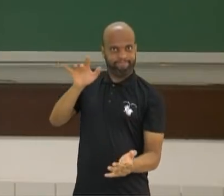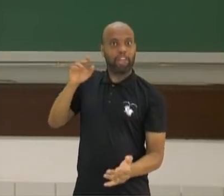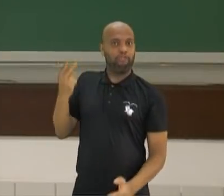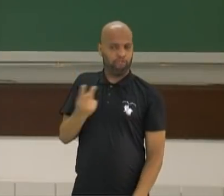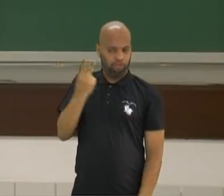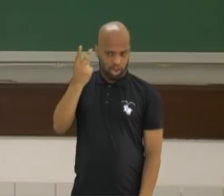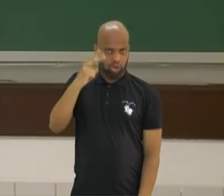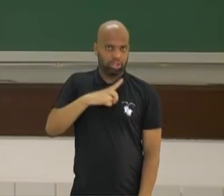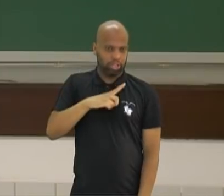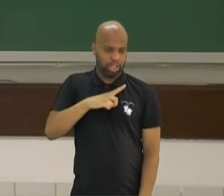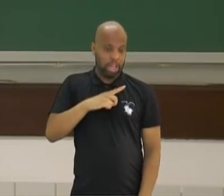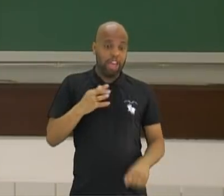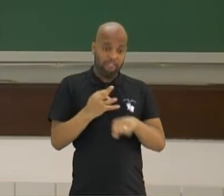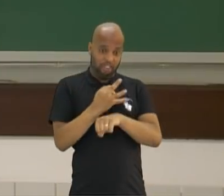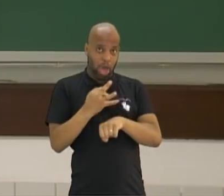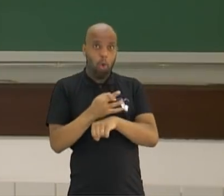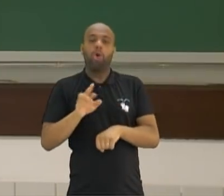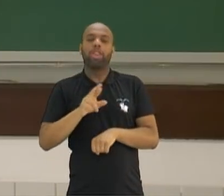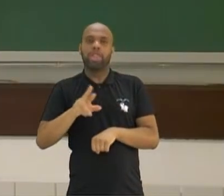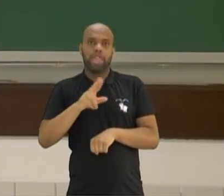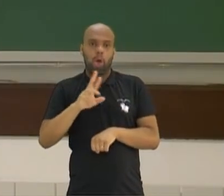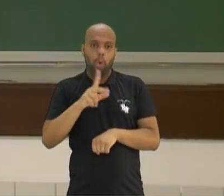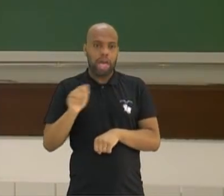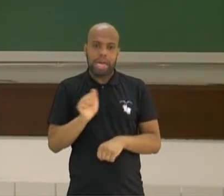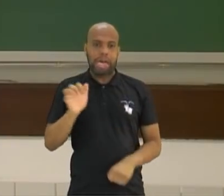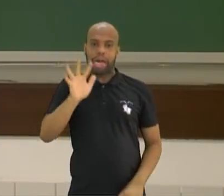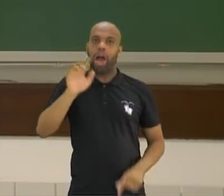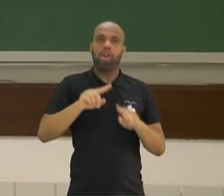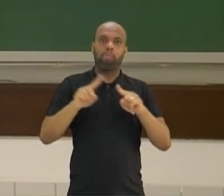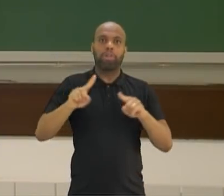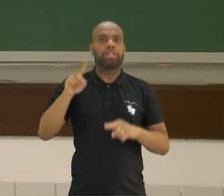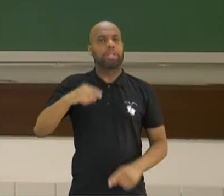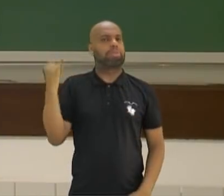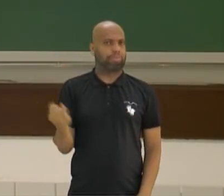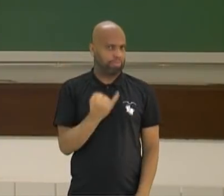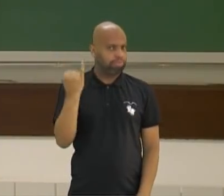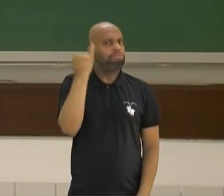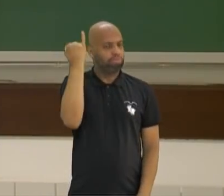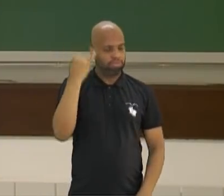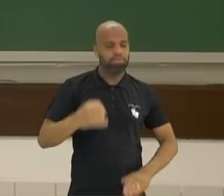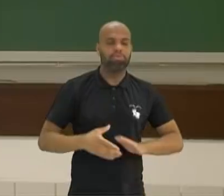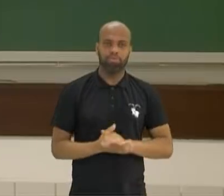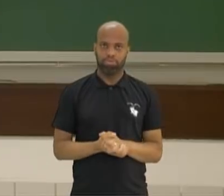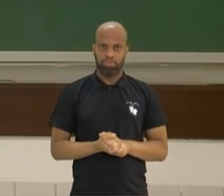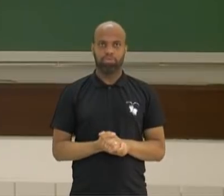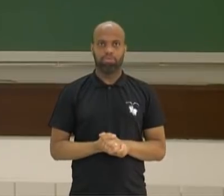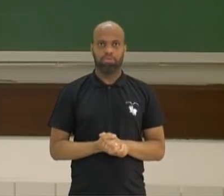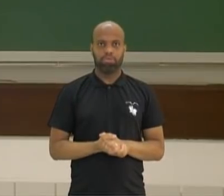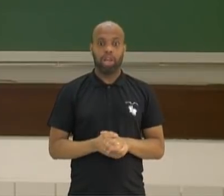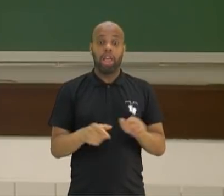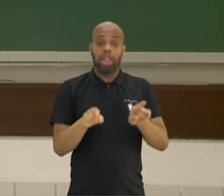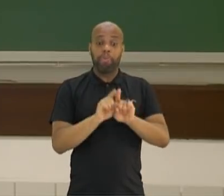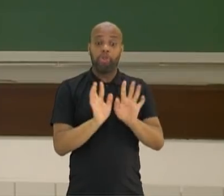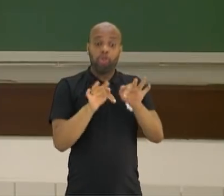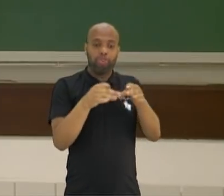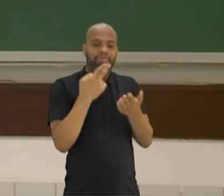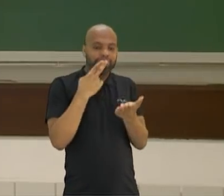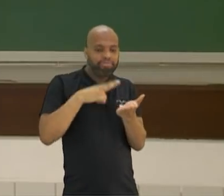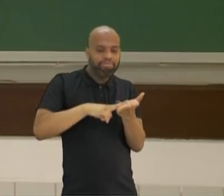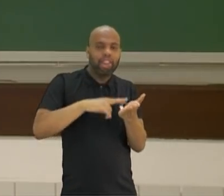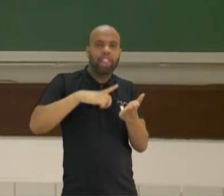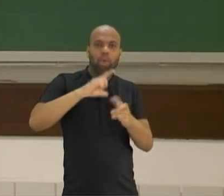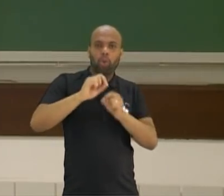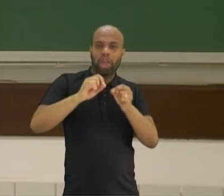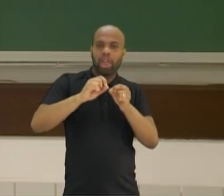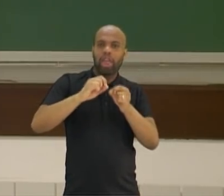que não é um metal precioso, mas é um metal importantíssimo para a gente. E no final da carta ele diz que talvez uma